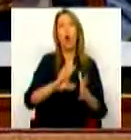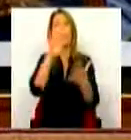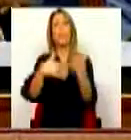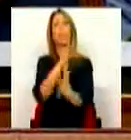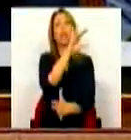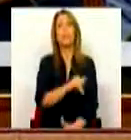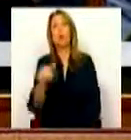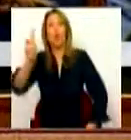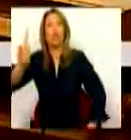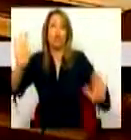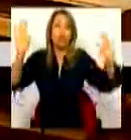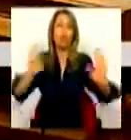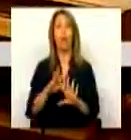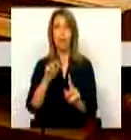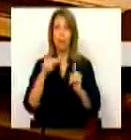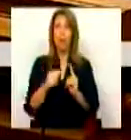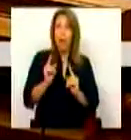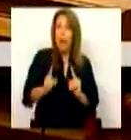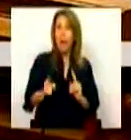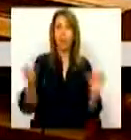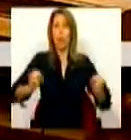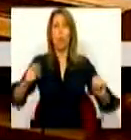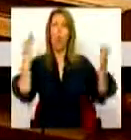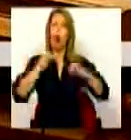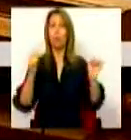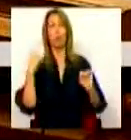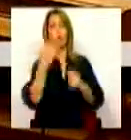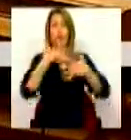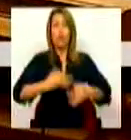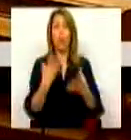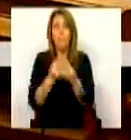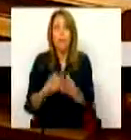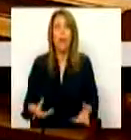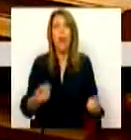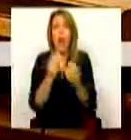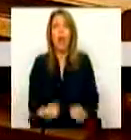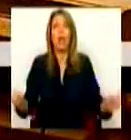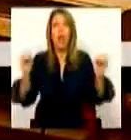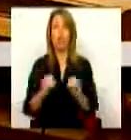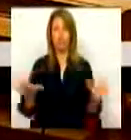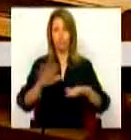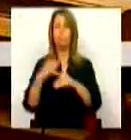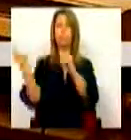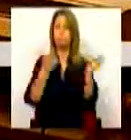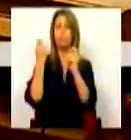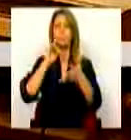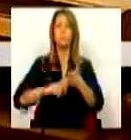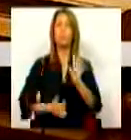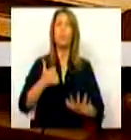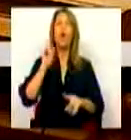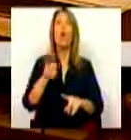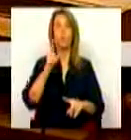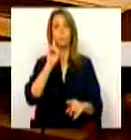X. E dessa perspectiva não chegaremos à unanimidade em matéria alguma. Mas fundamentalmente deste debate, e eu penso que é isso que é mais importante